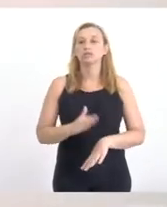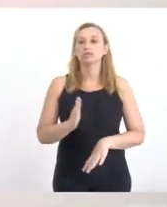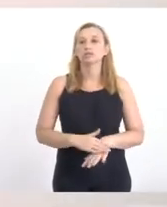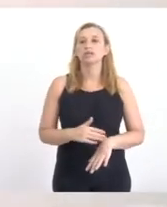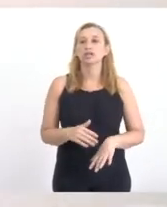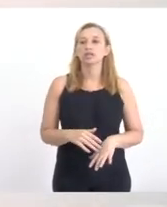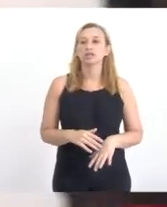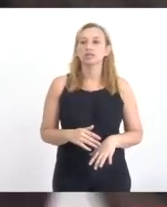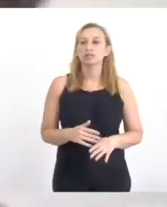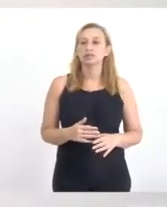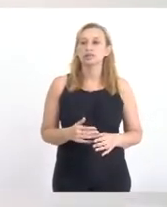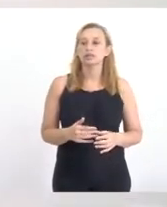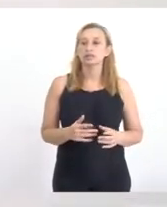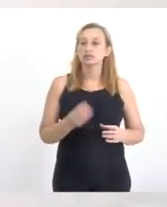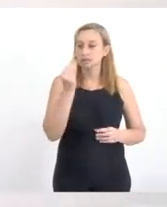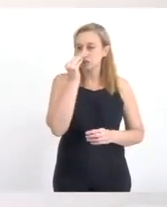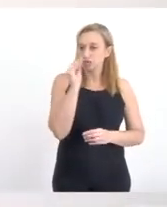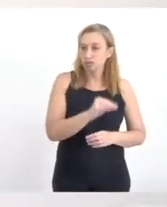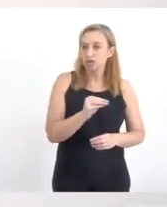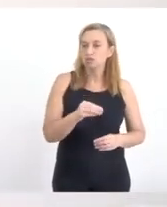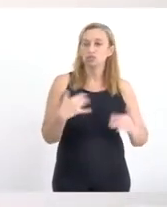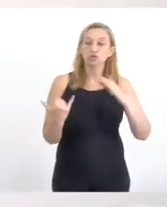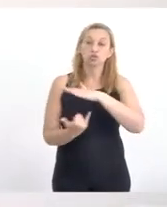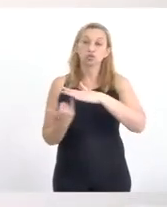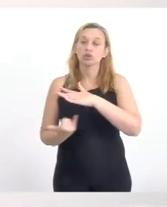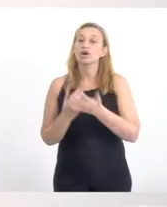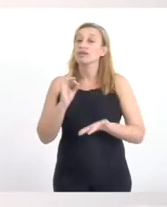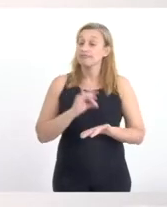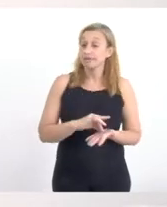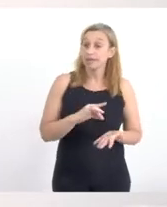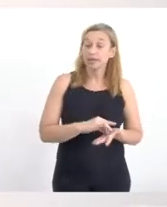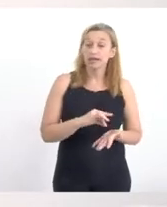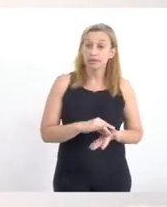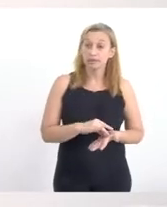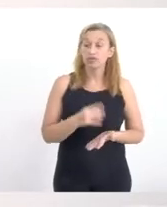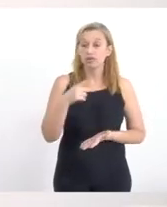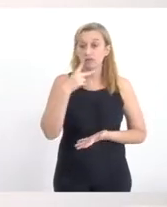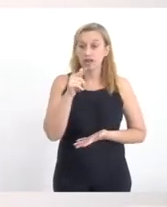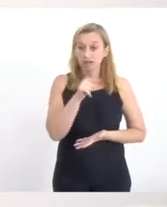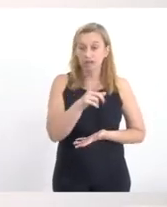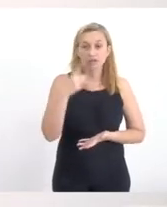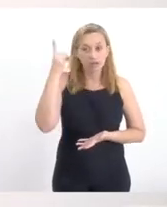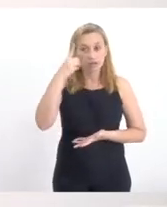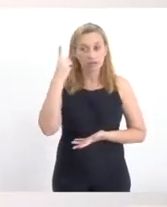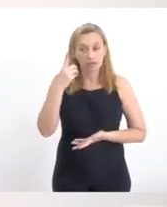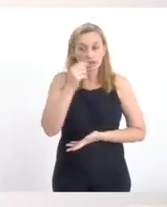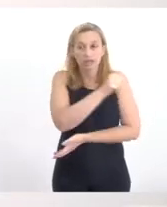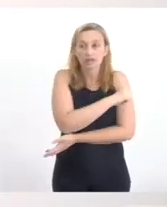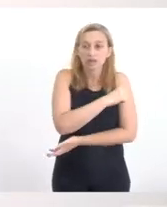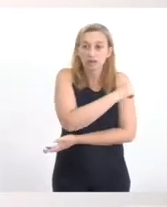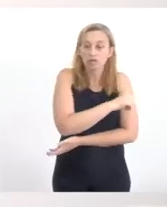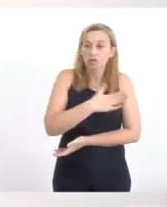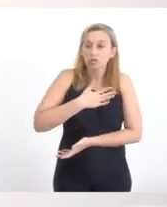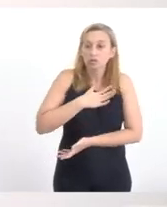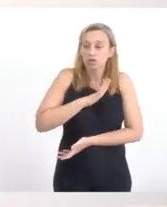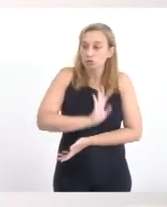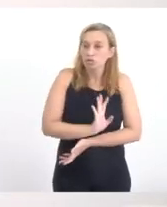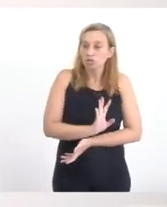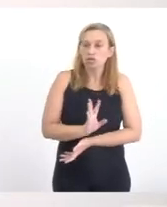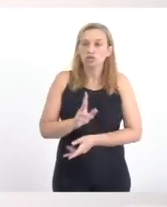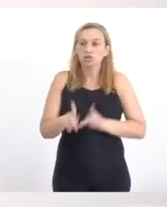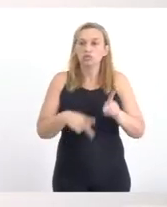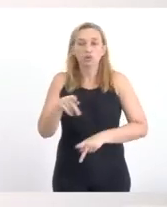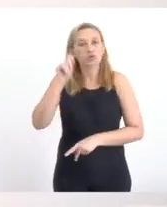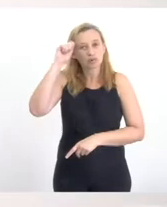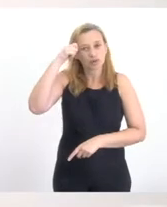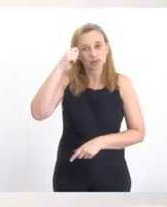ausente se mostra como uma instituição que realmente como foi colocado pela deputada enfermeira odeia o povo